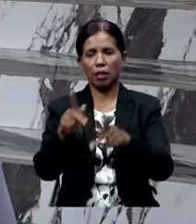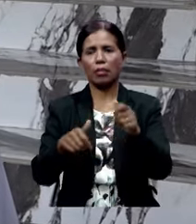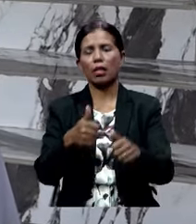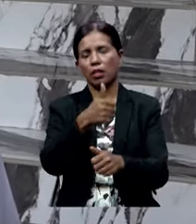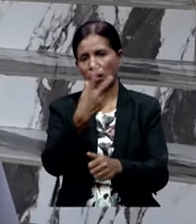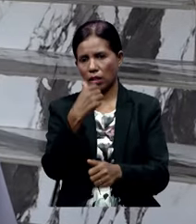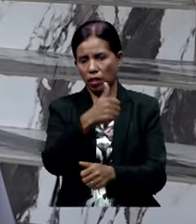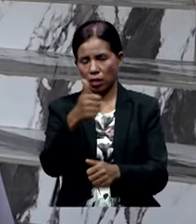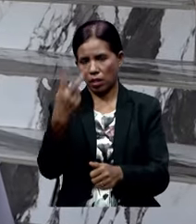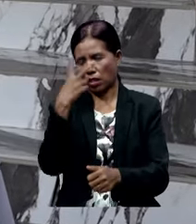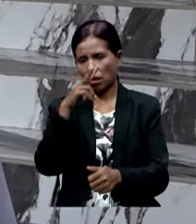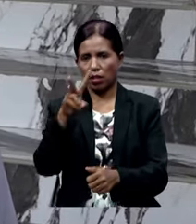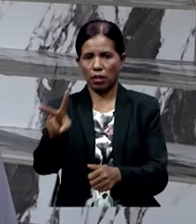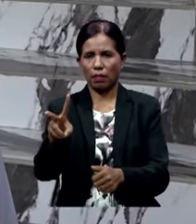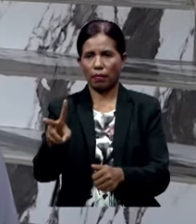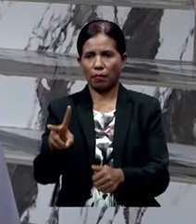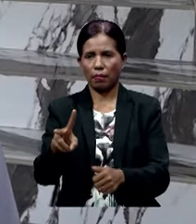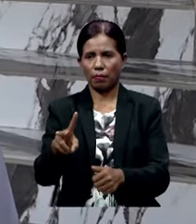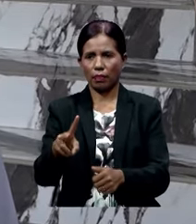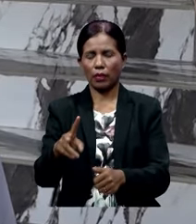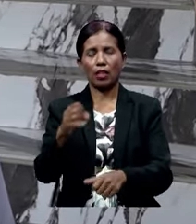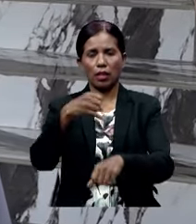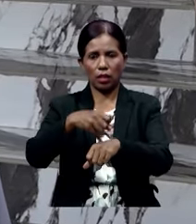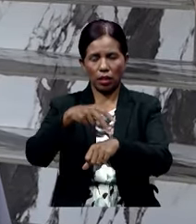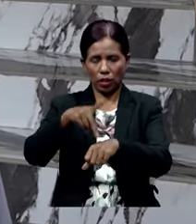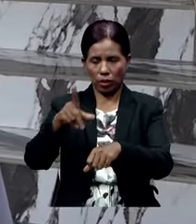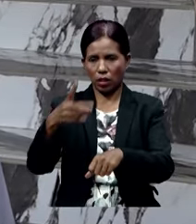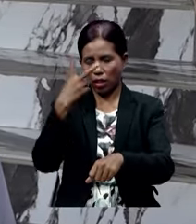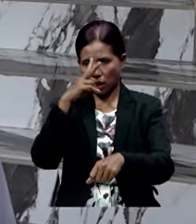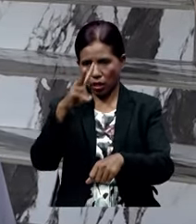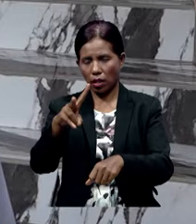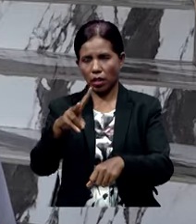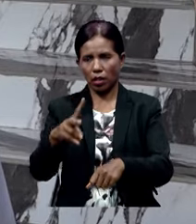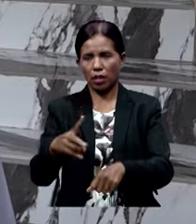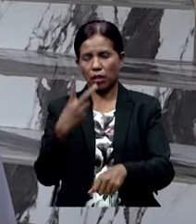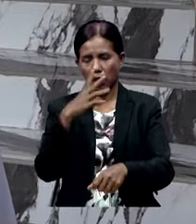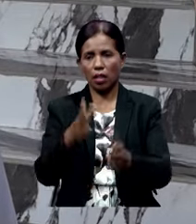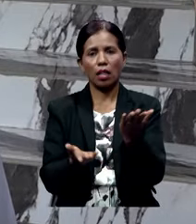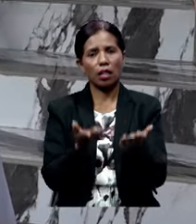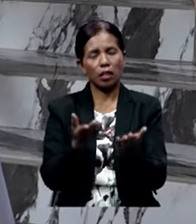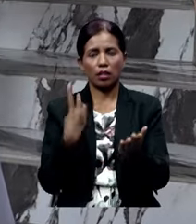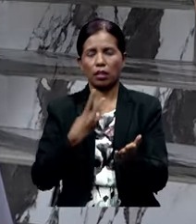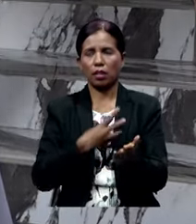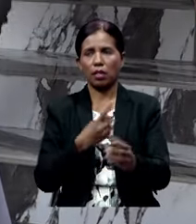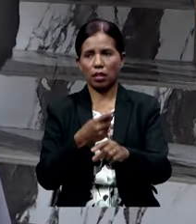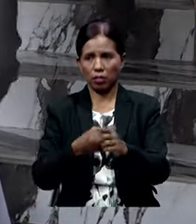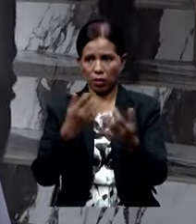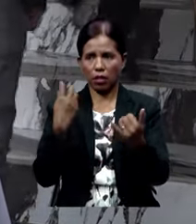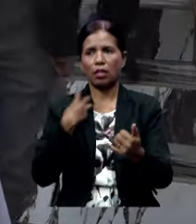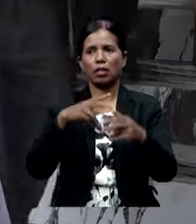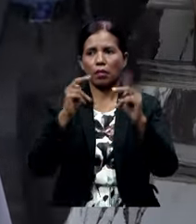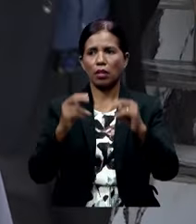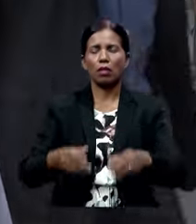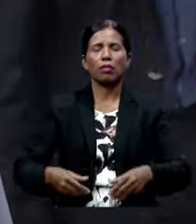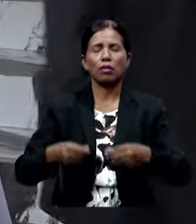hare a gente ida ida a gente internacional sira ida ida sukat e tenha a situação ne tamane ma kita precisa uma